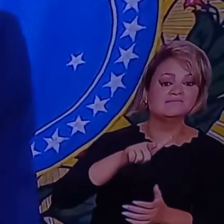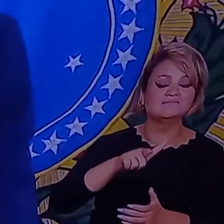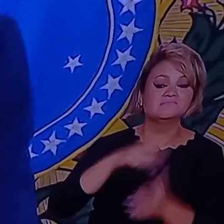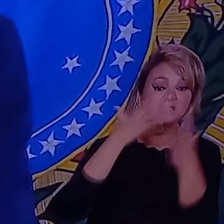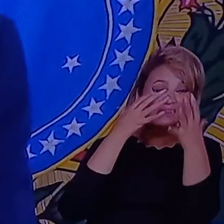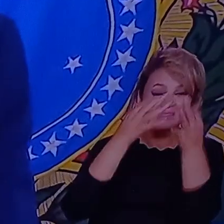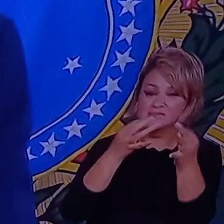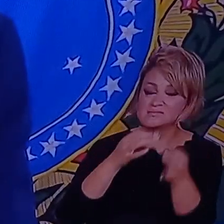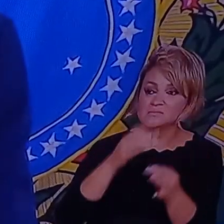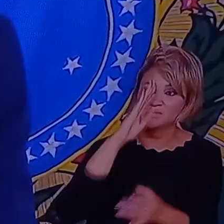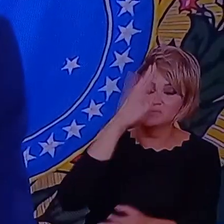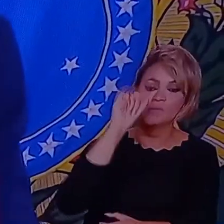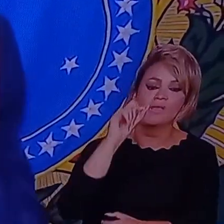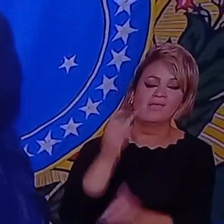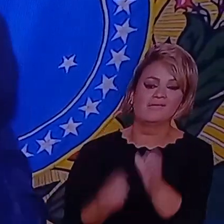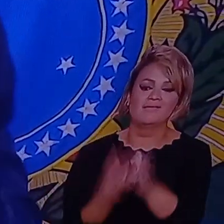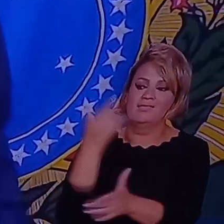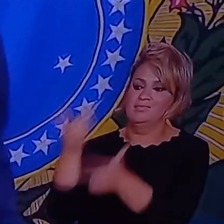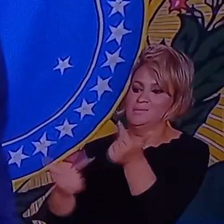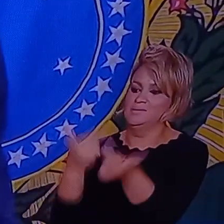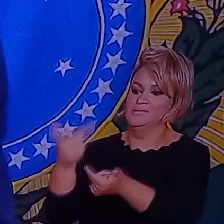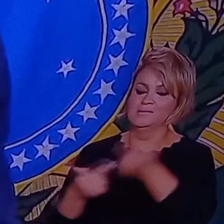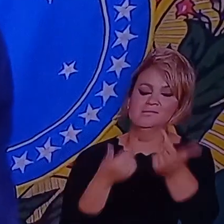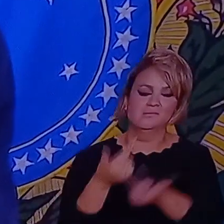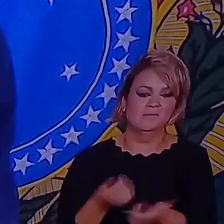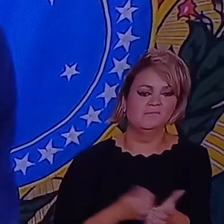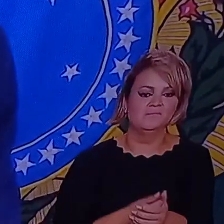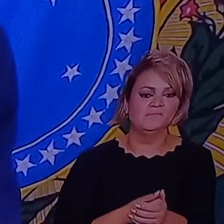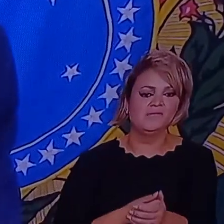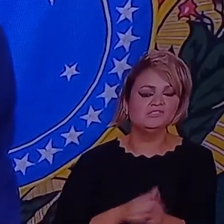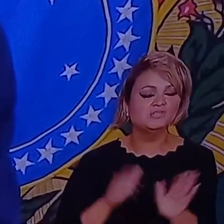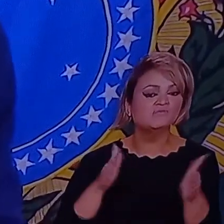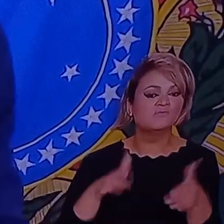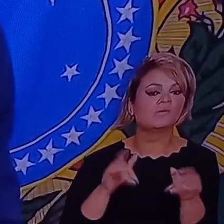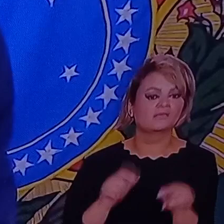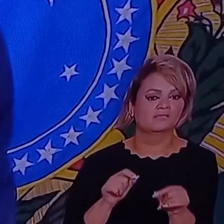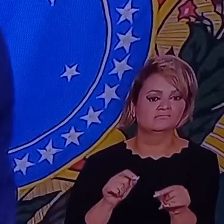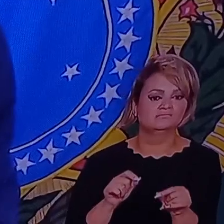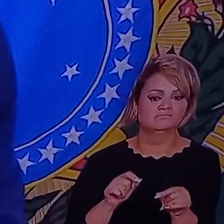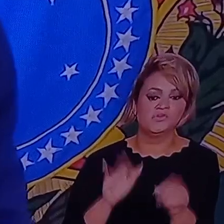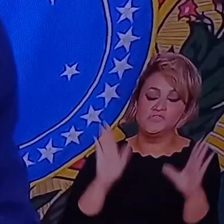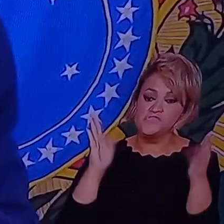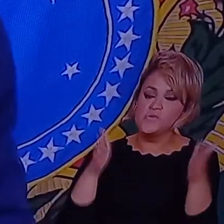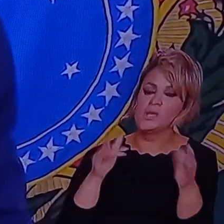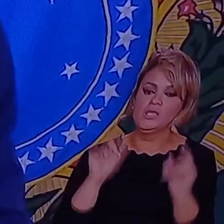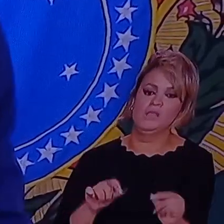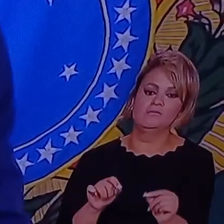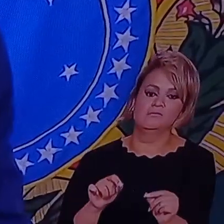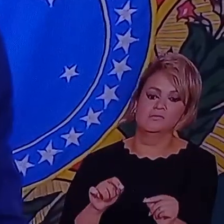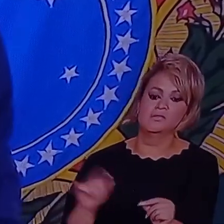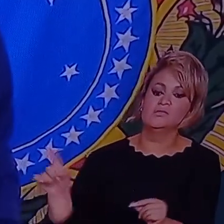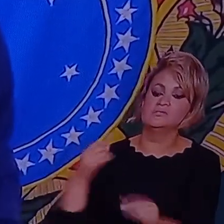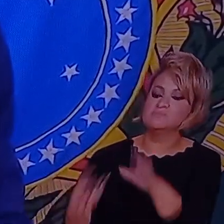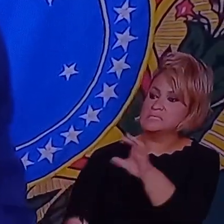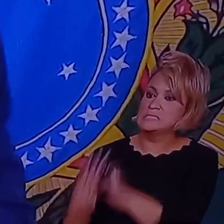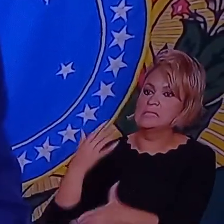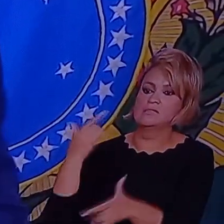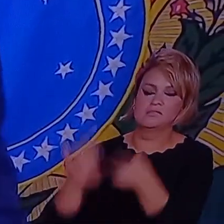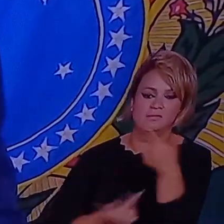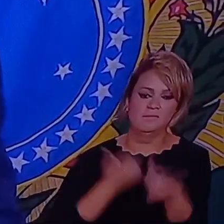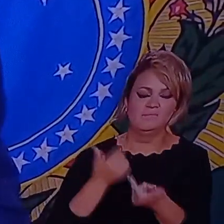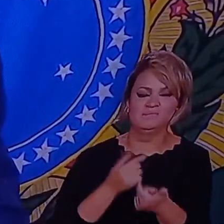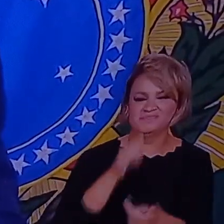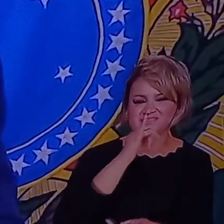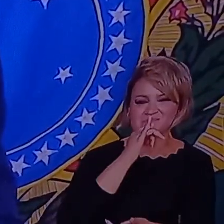emprego. Nós temos que ter em mente. Nós temos que ter em mente que nós temos que gerar emprego.